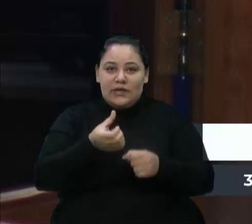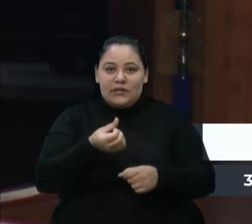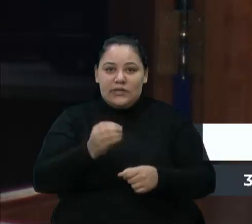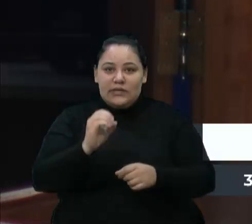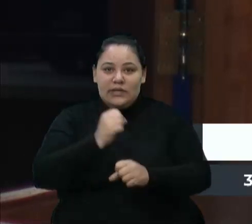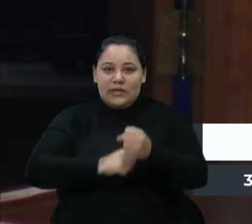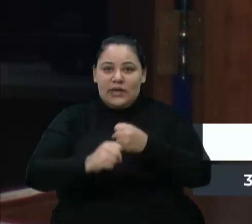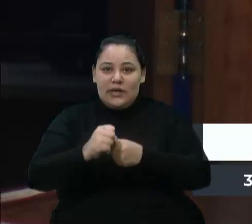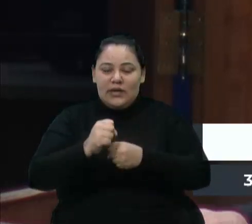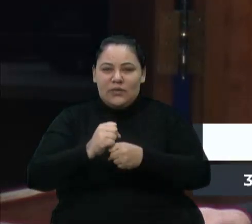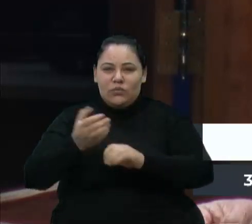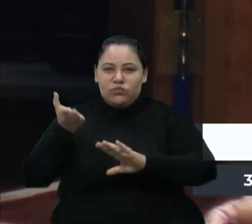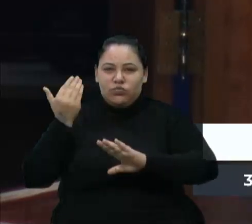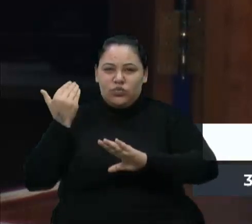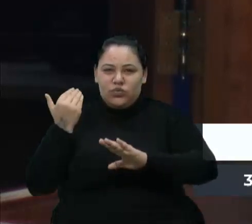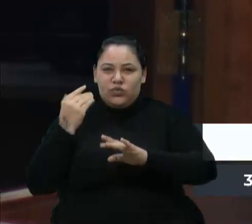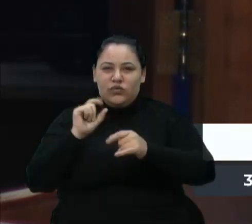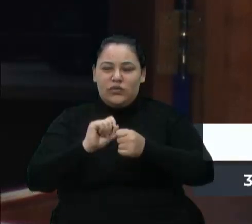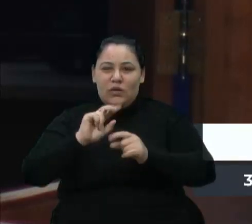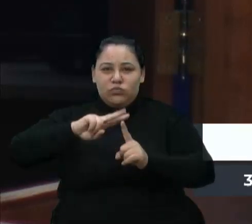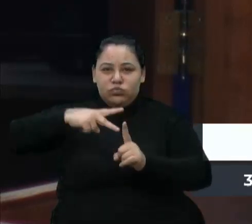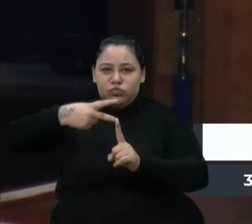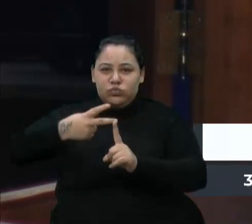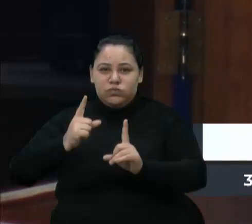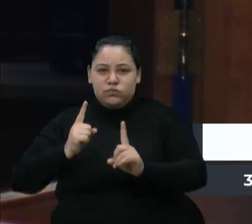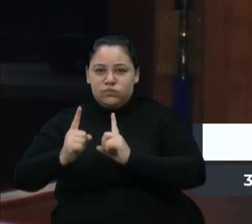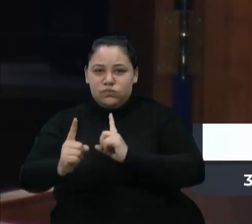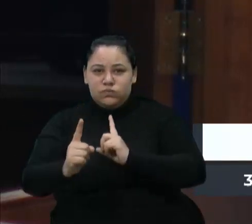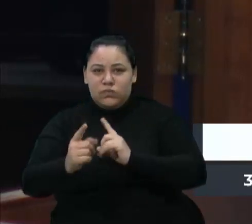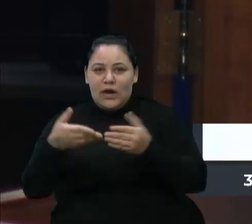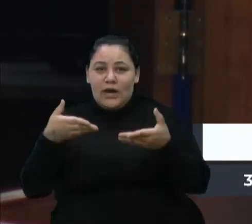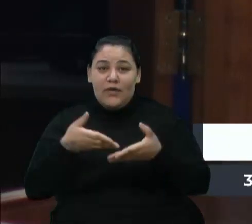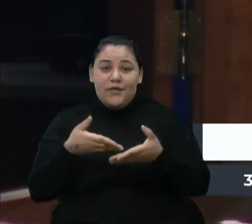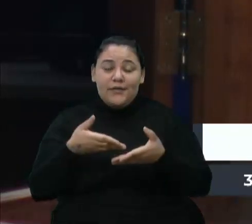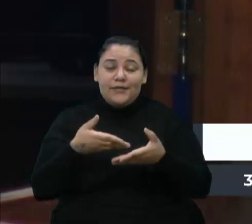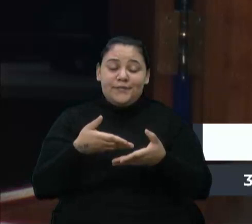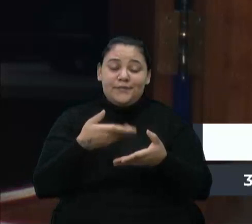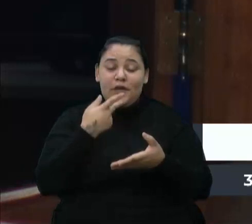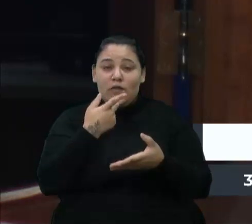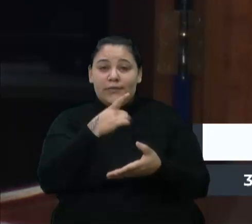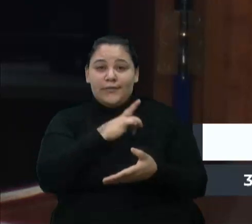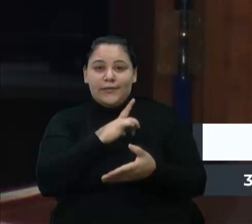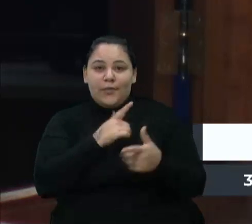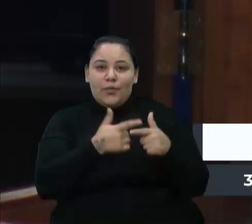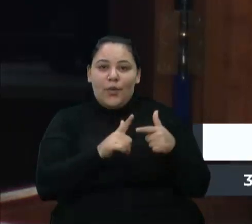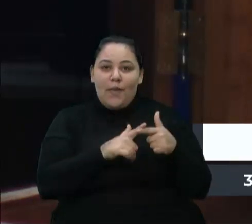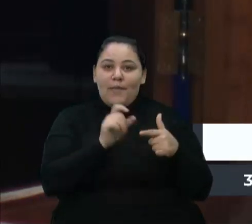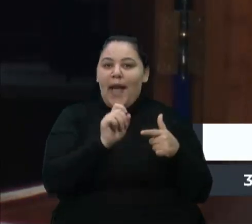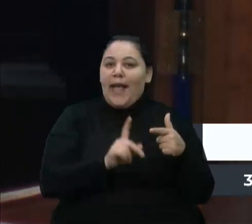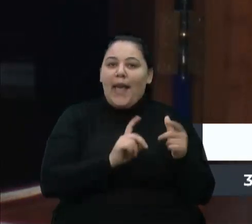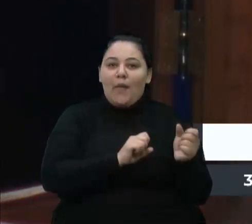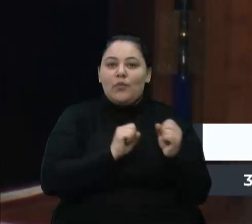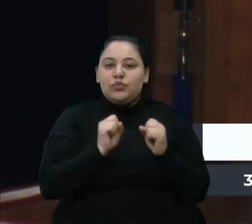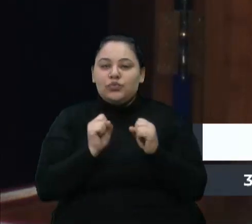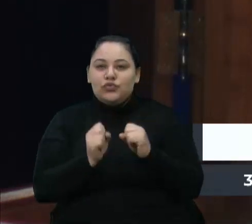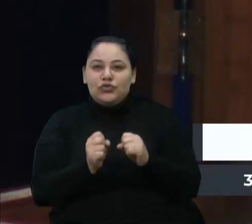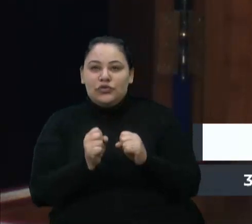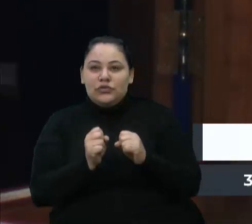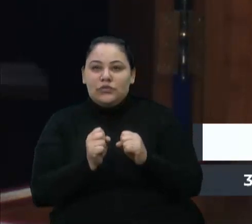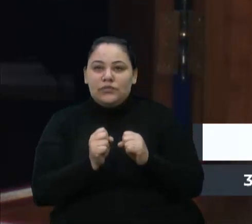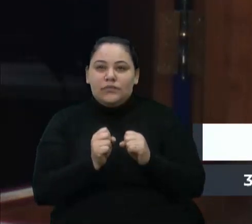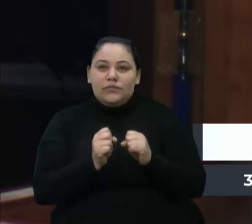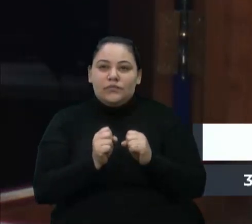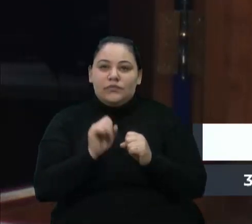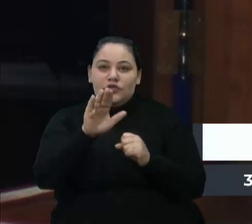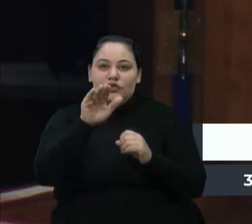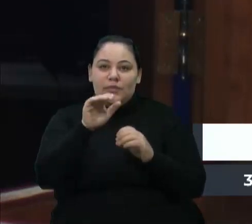atrás, agora a Sulgás achou por bem que teria problema, que quem poderia acionar a Sulgás